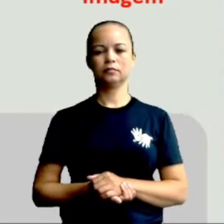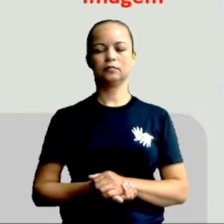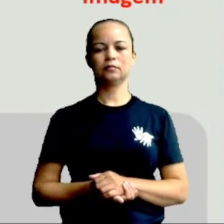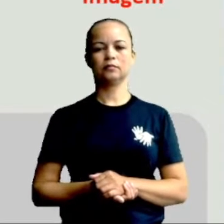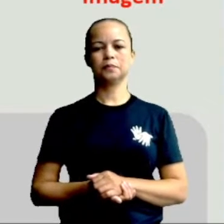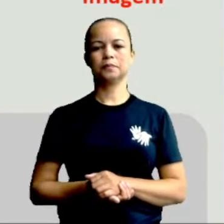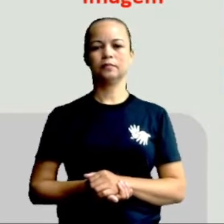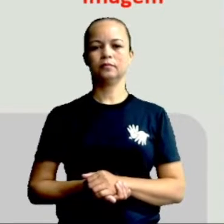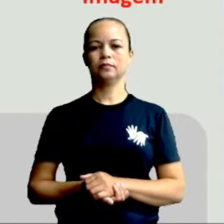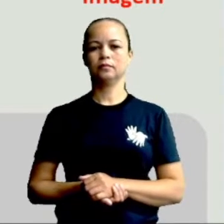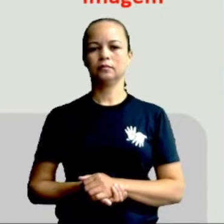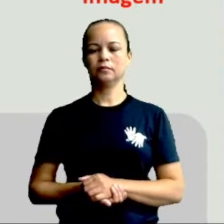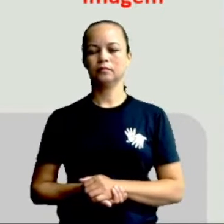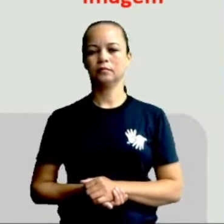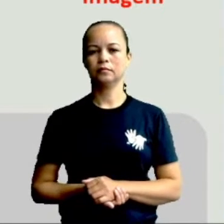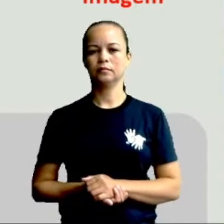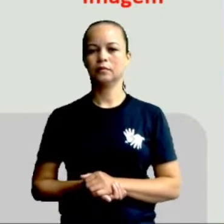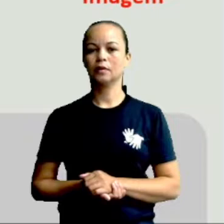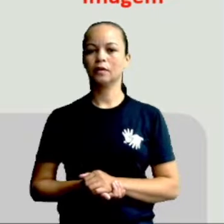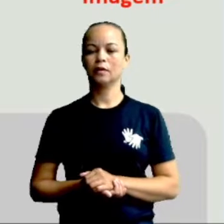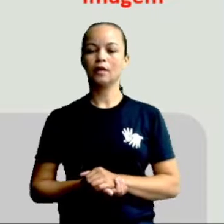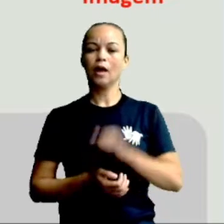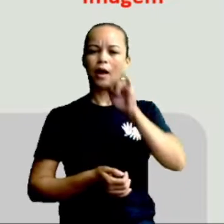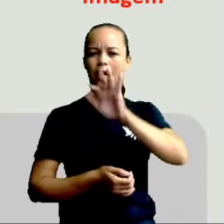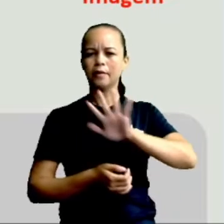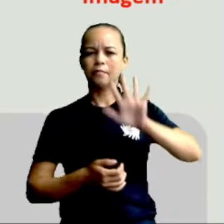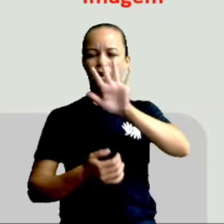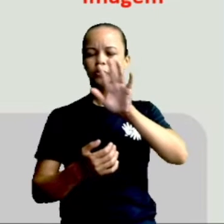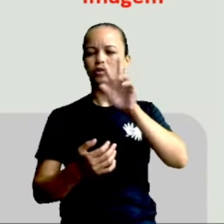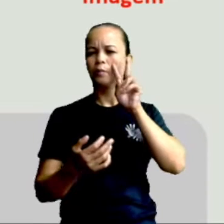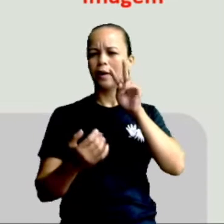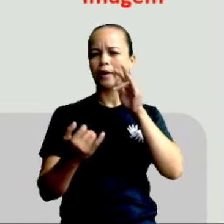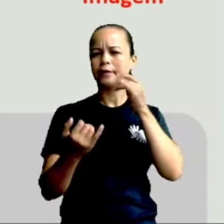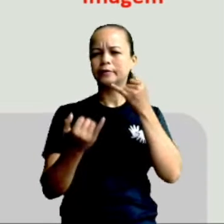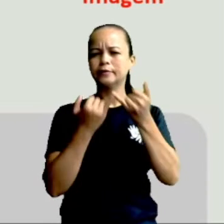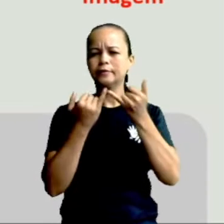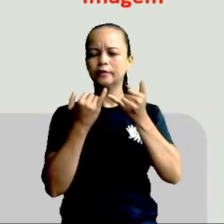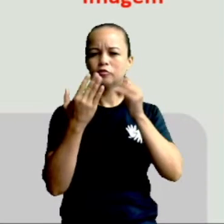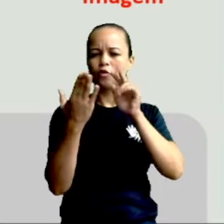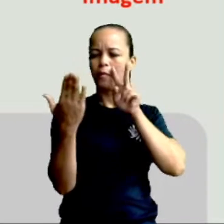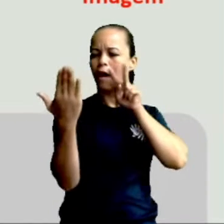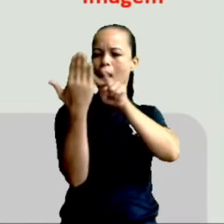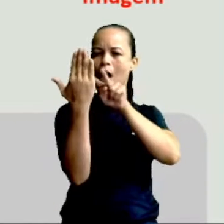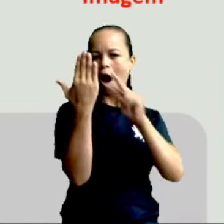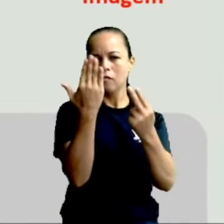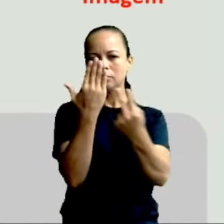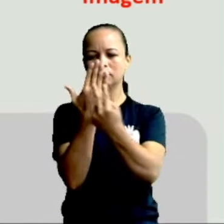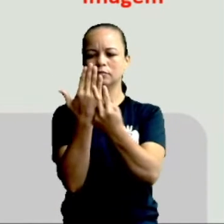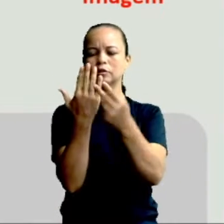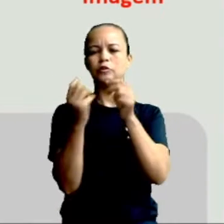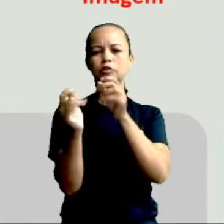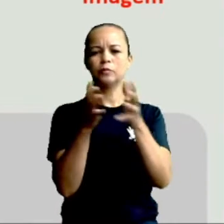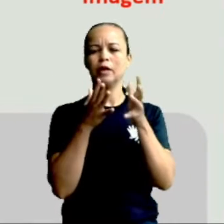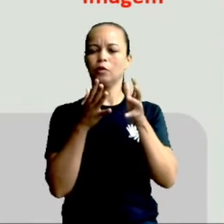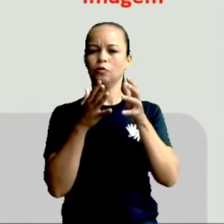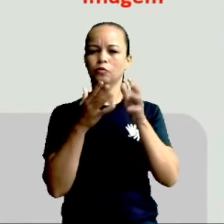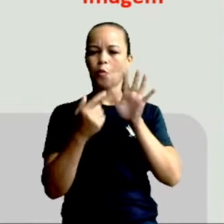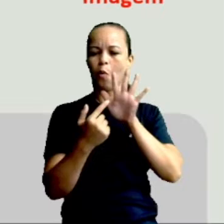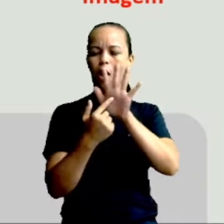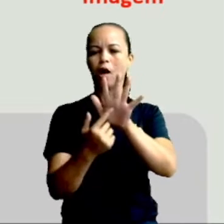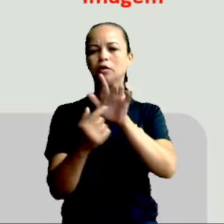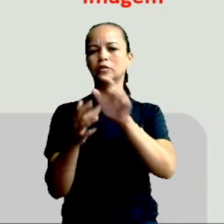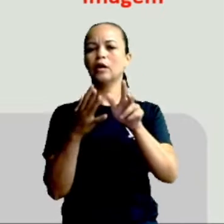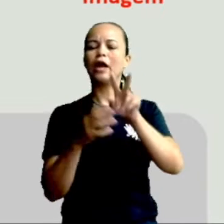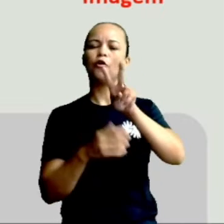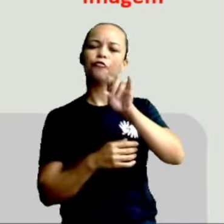a imagem que parece formar atrás do espelho, no ponto de encontro dos prolongamentos dos raios refletidos, é chamada de